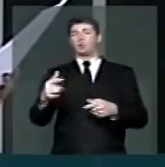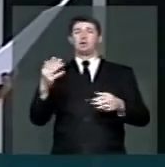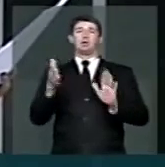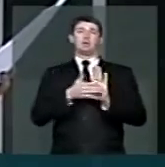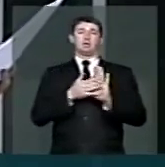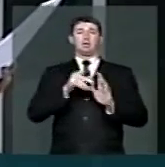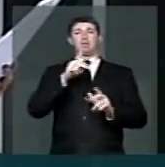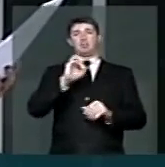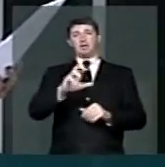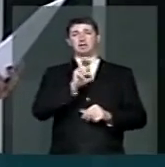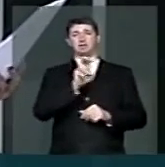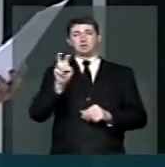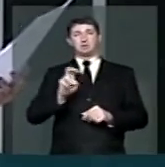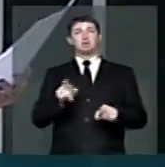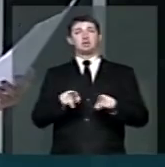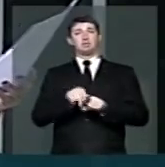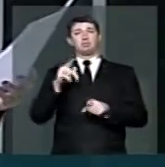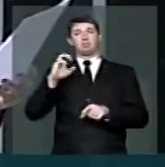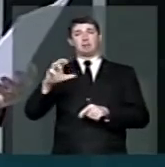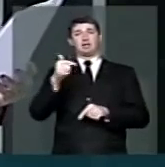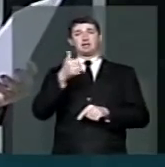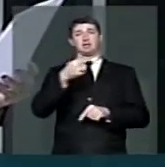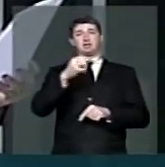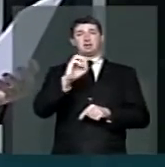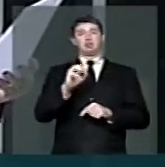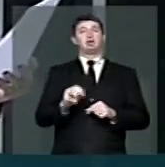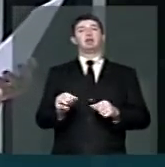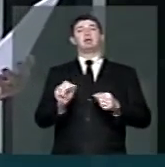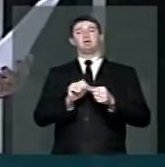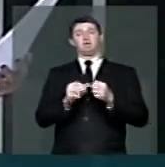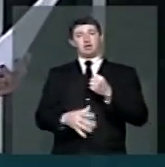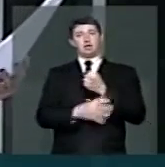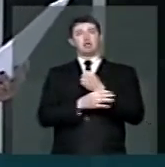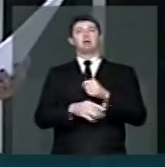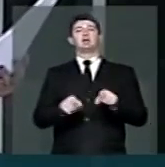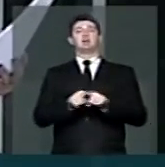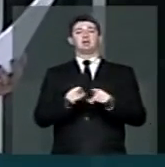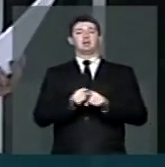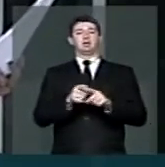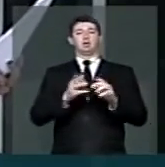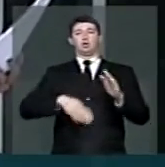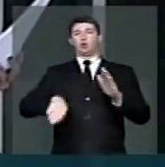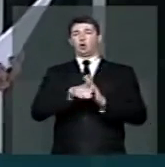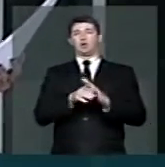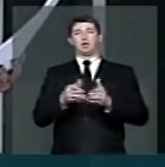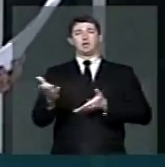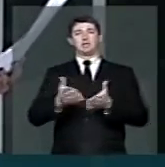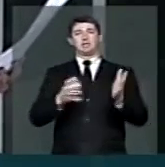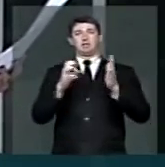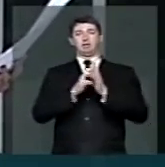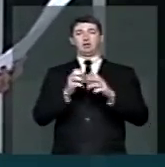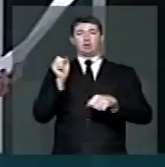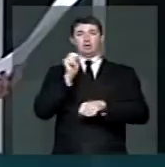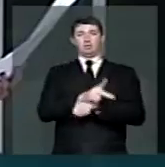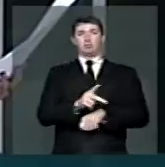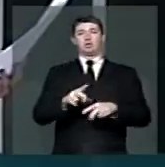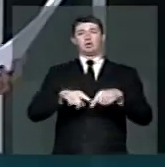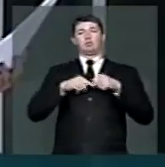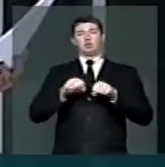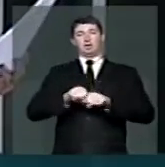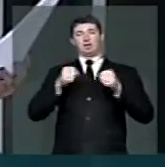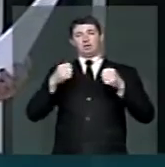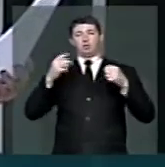PEC 55 e a PEC 170, que garante proventos integrais ao servidor que se aposenta por